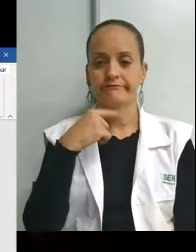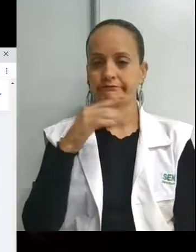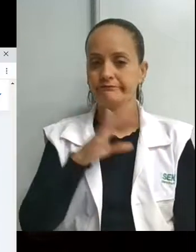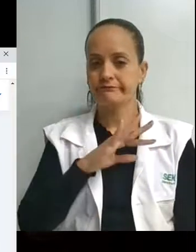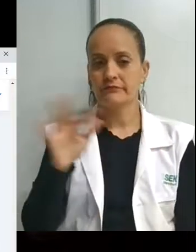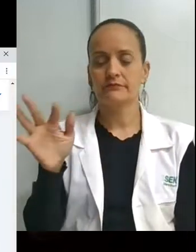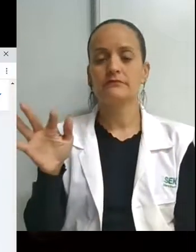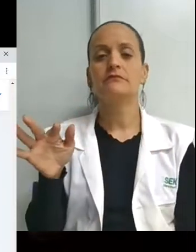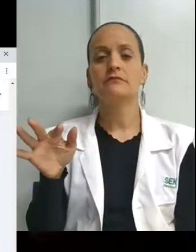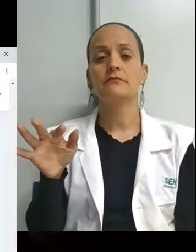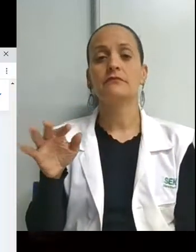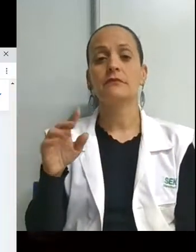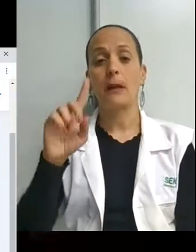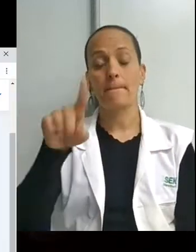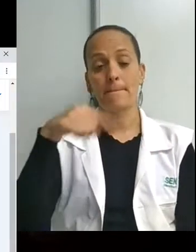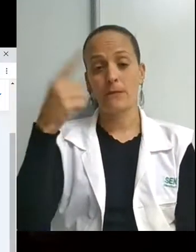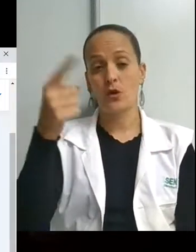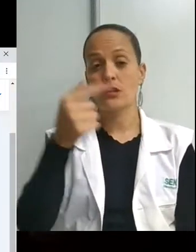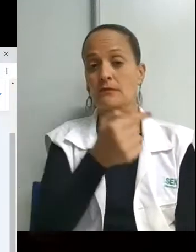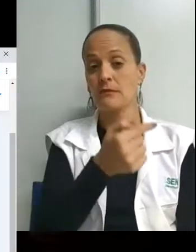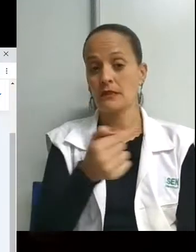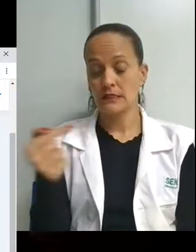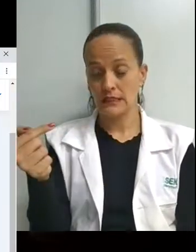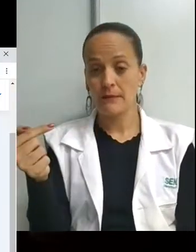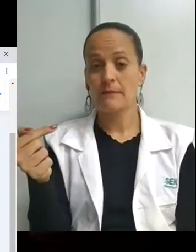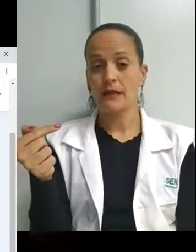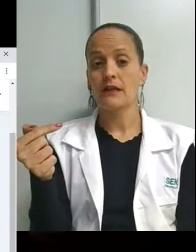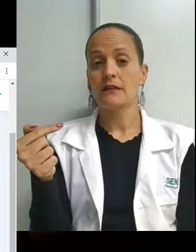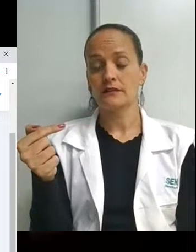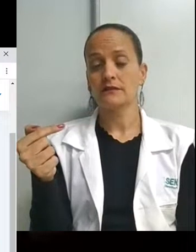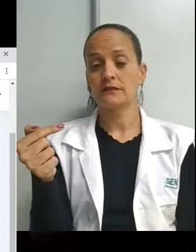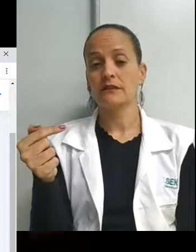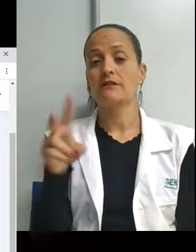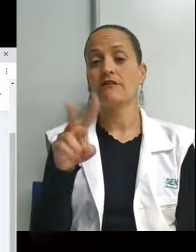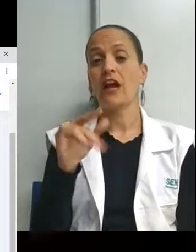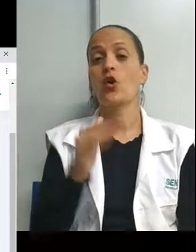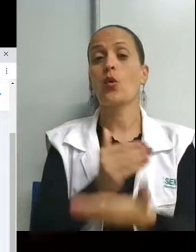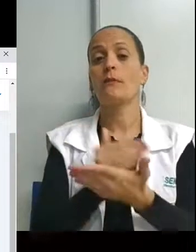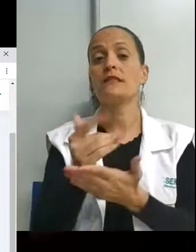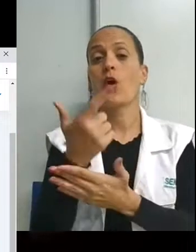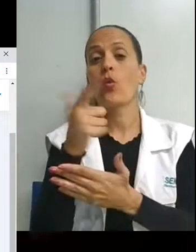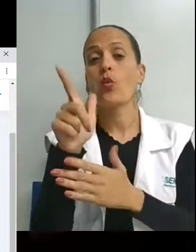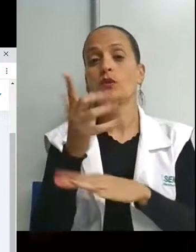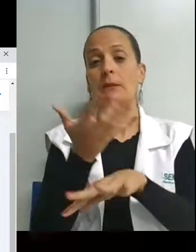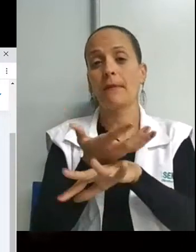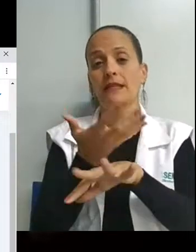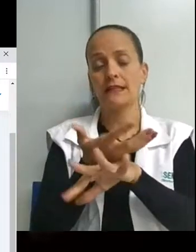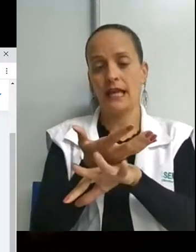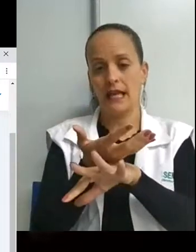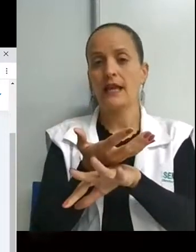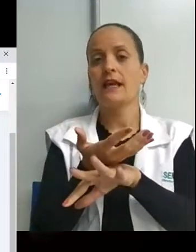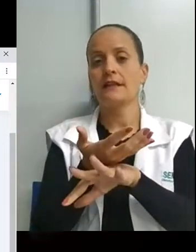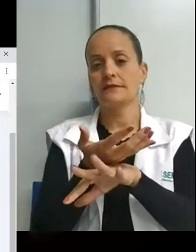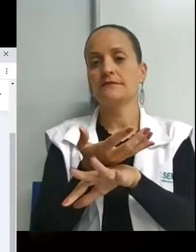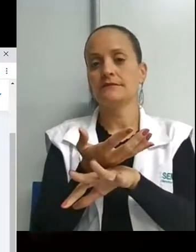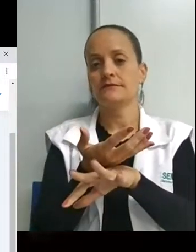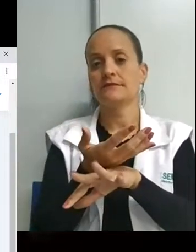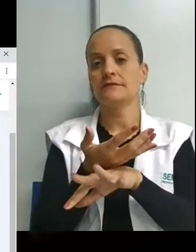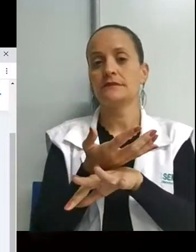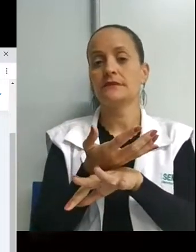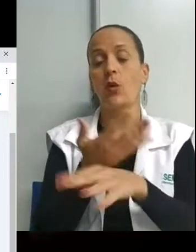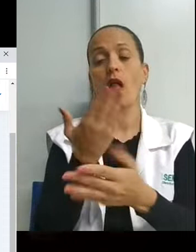próxima semana, como eu já comentei, vai começar aqui, ó, sistemas de medida e representação, né? Então, a web da próxima semana já vai